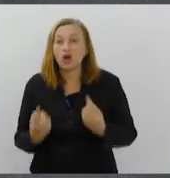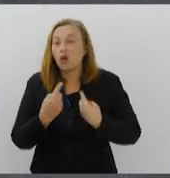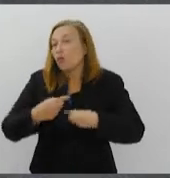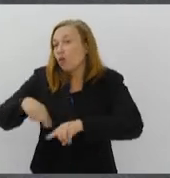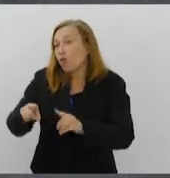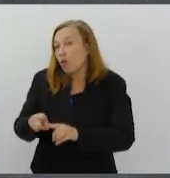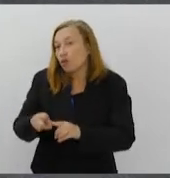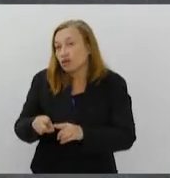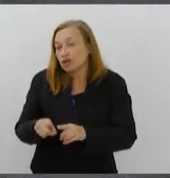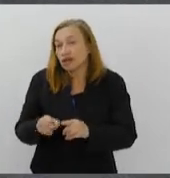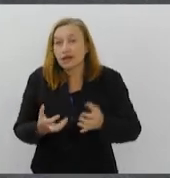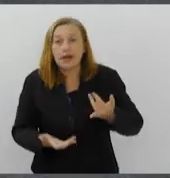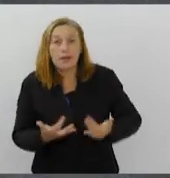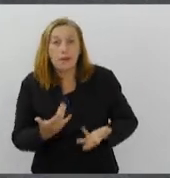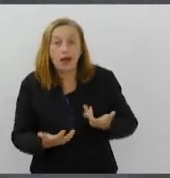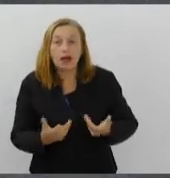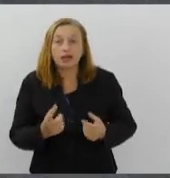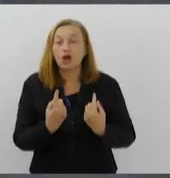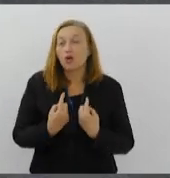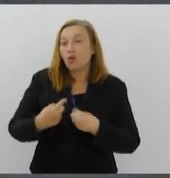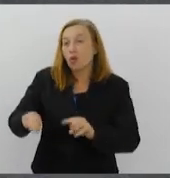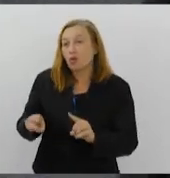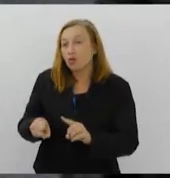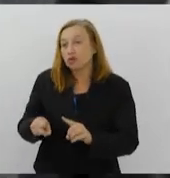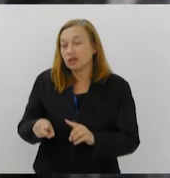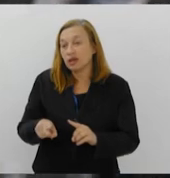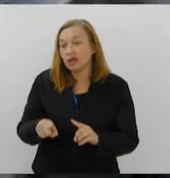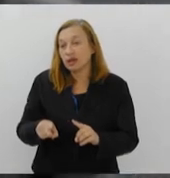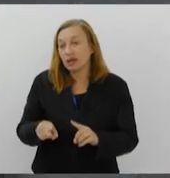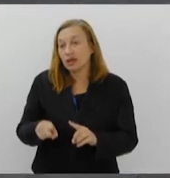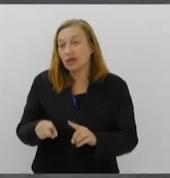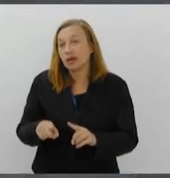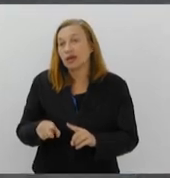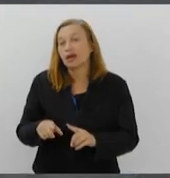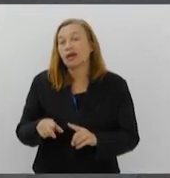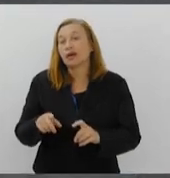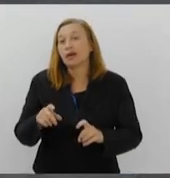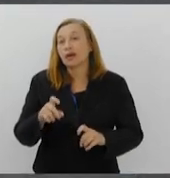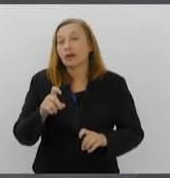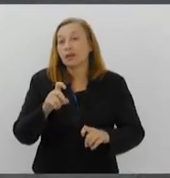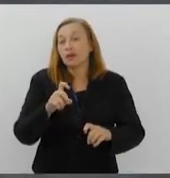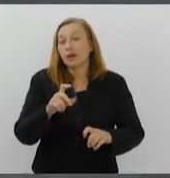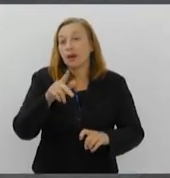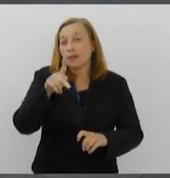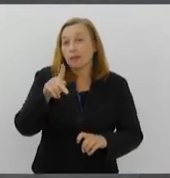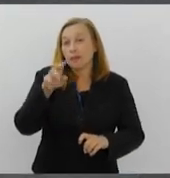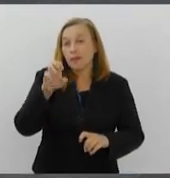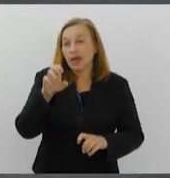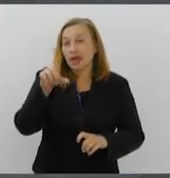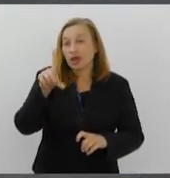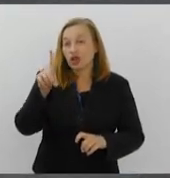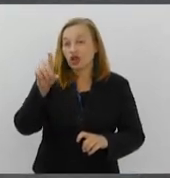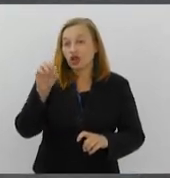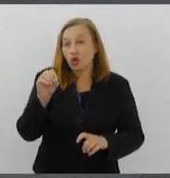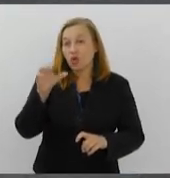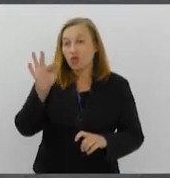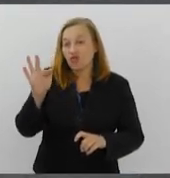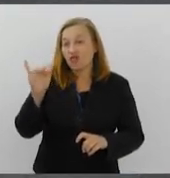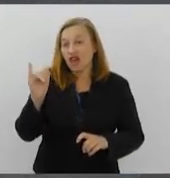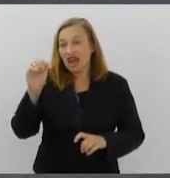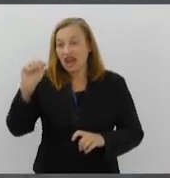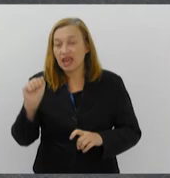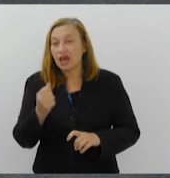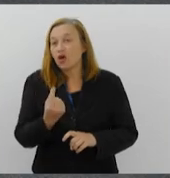contra pedofilia, para vacinar, qualquer campanha do governo, um pedacinho desse tamaninho era para